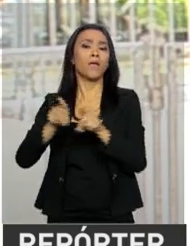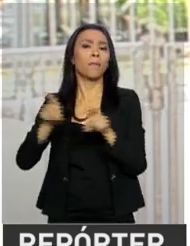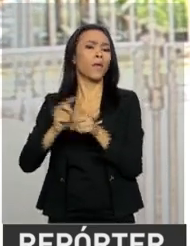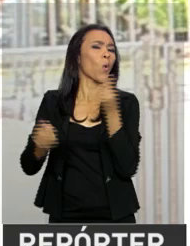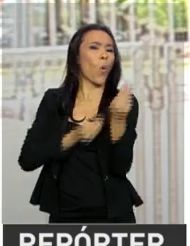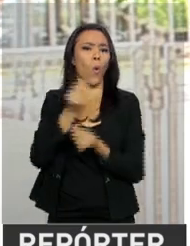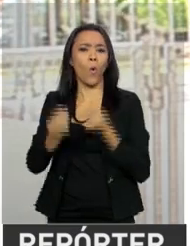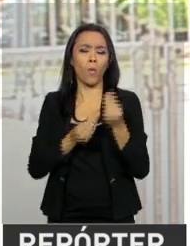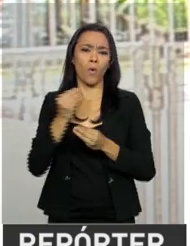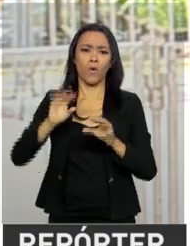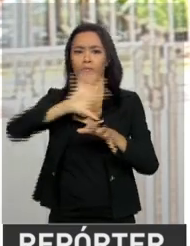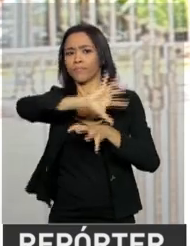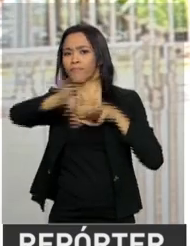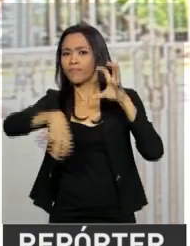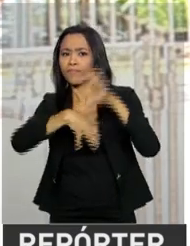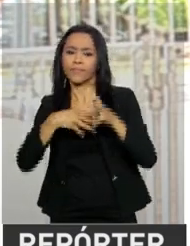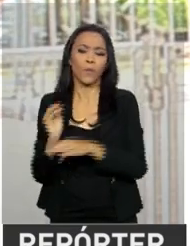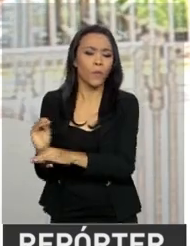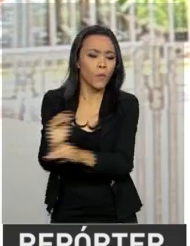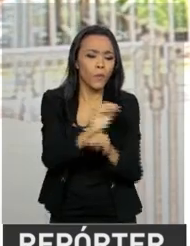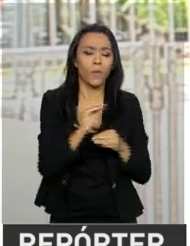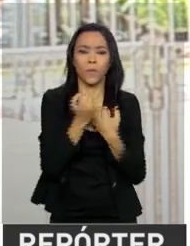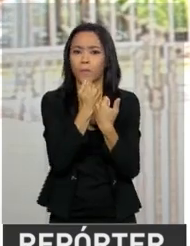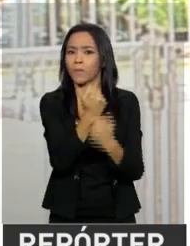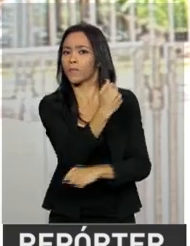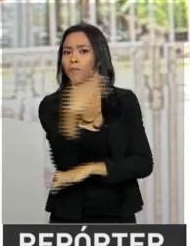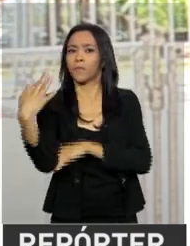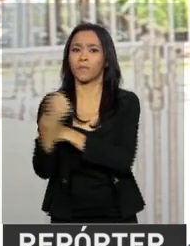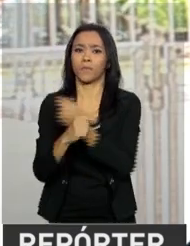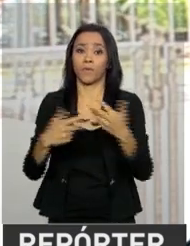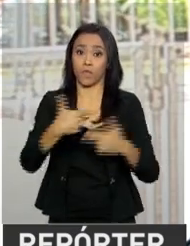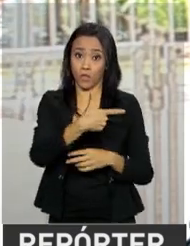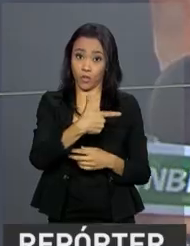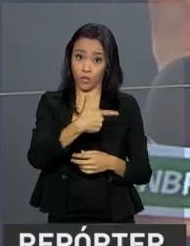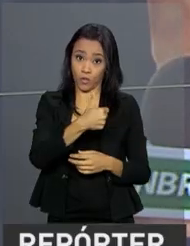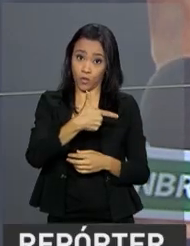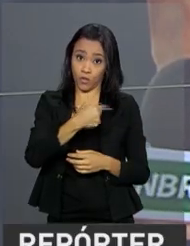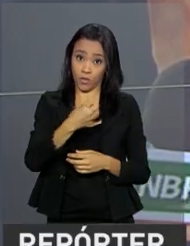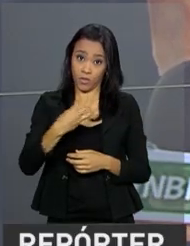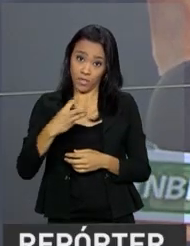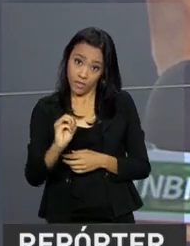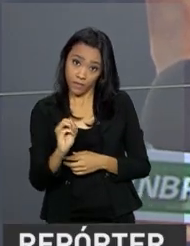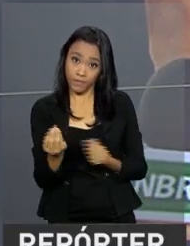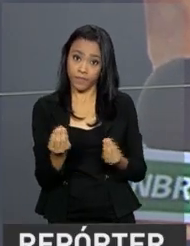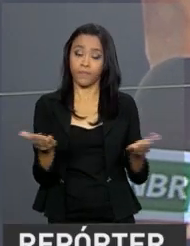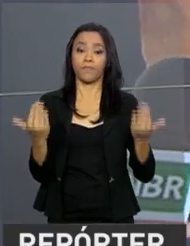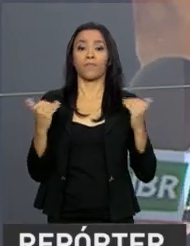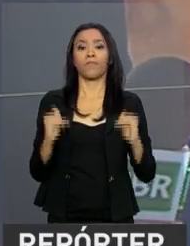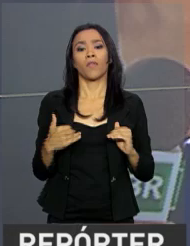Desenvolvimento Sustentável em 2030. Volto com você, Leandro. Obrigado, Mara, pelas suas